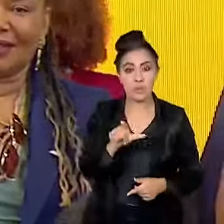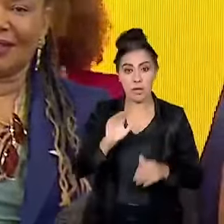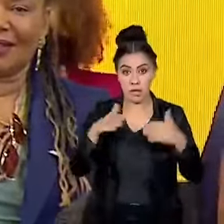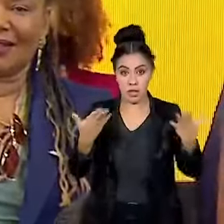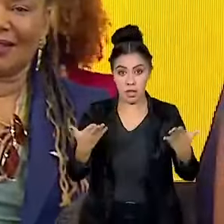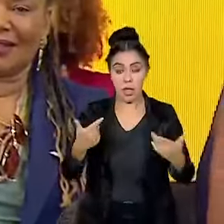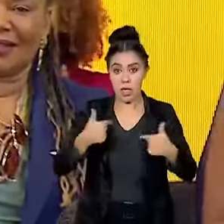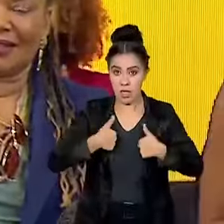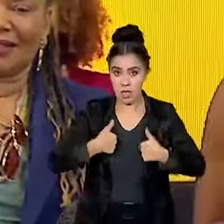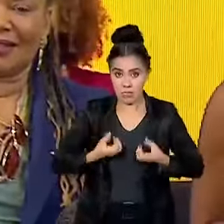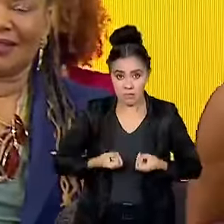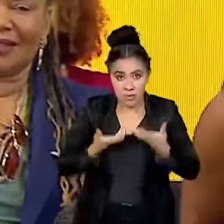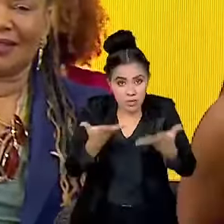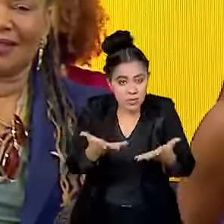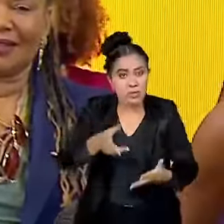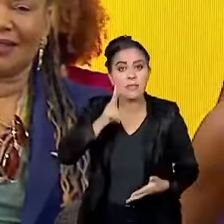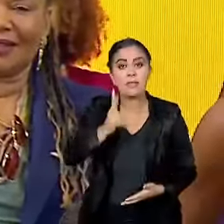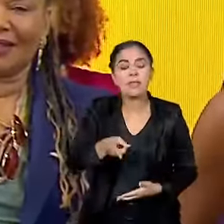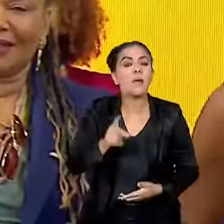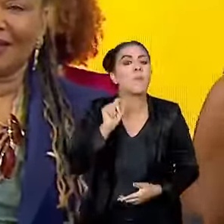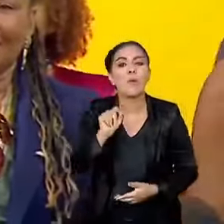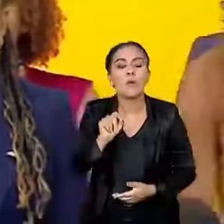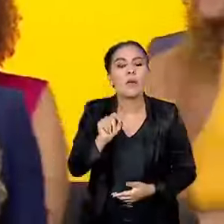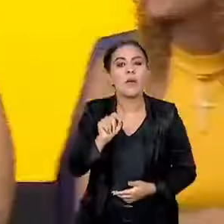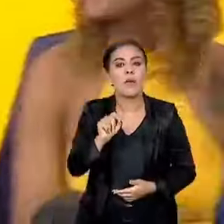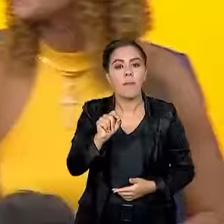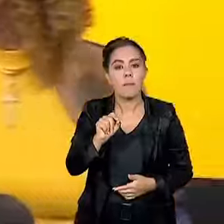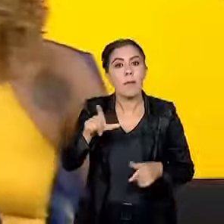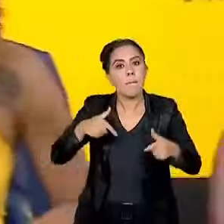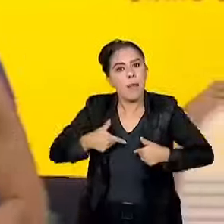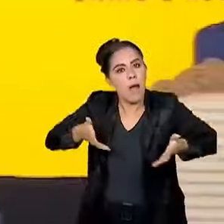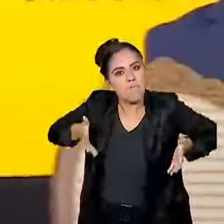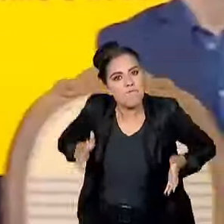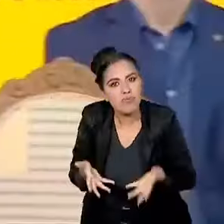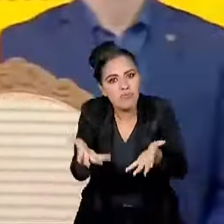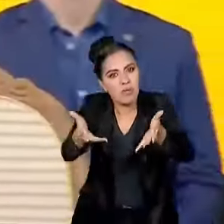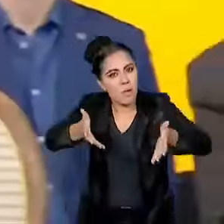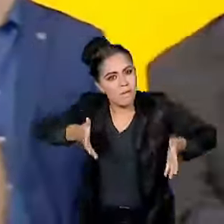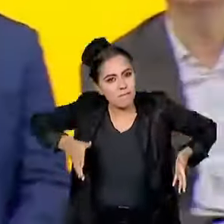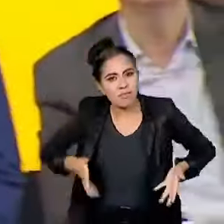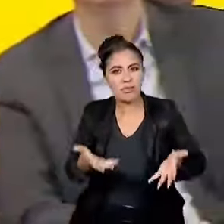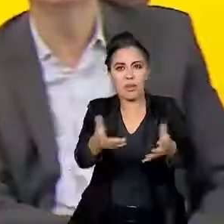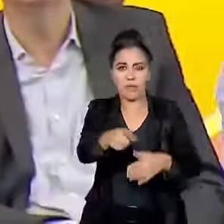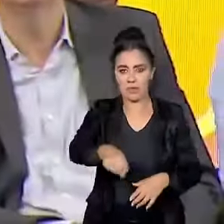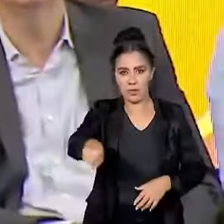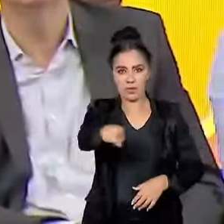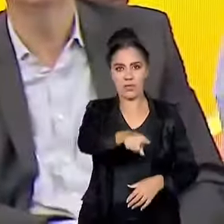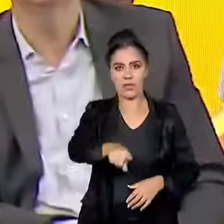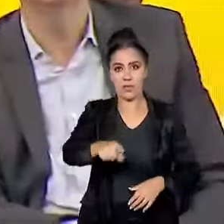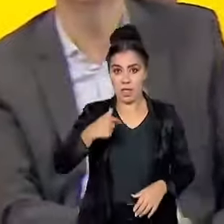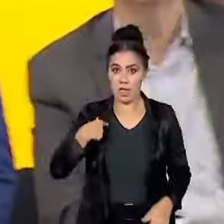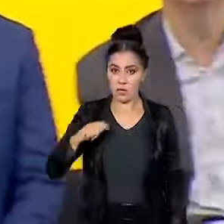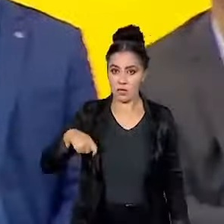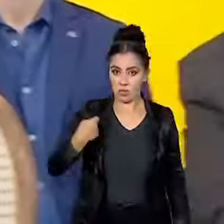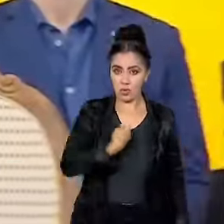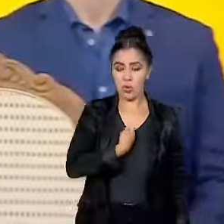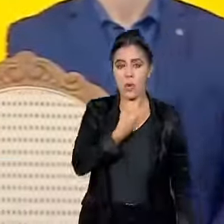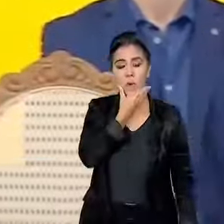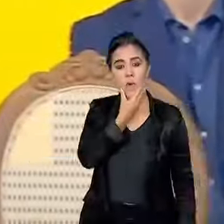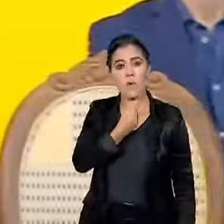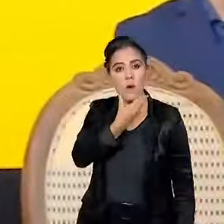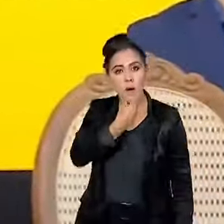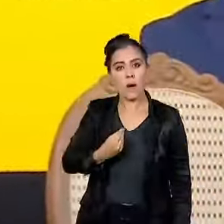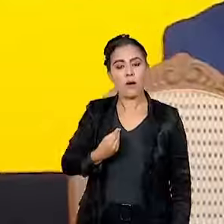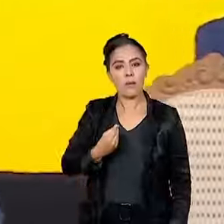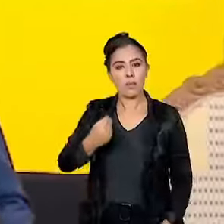Eu digo sempre, para motivo de motivação a vocês, eu sou um cara que